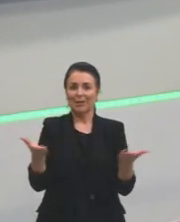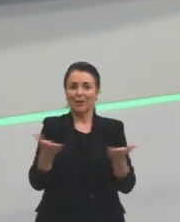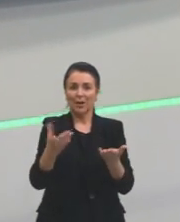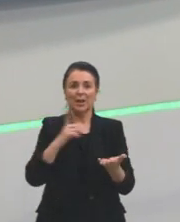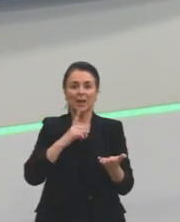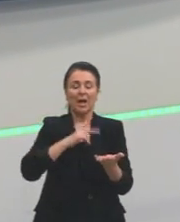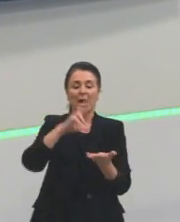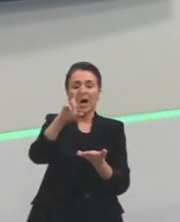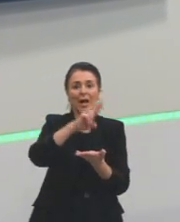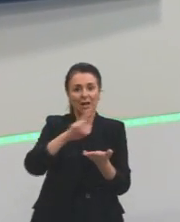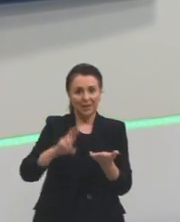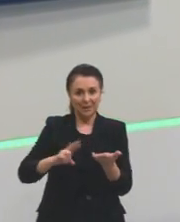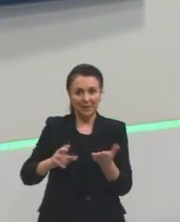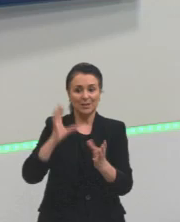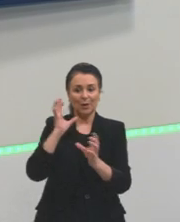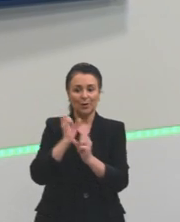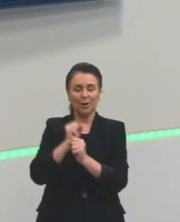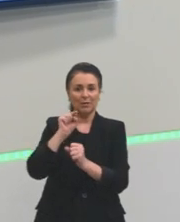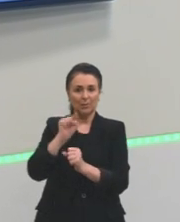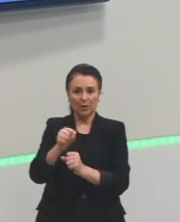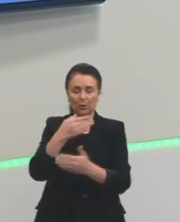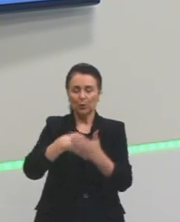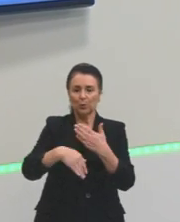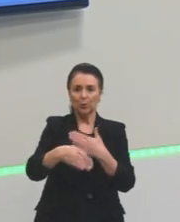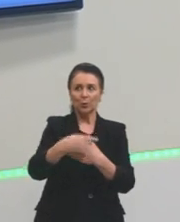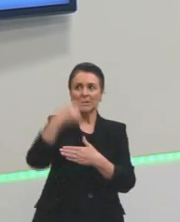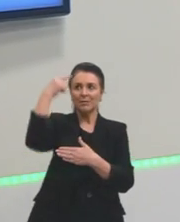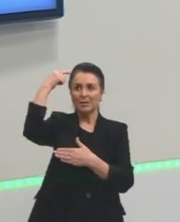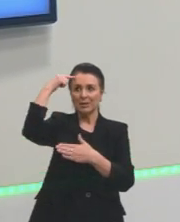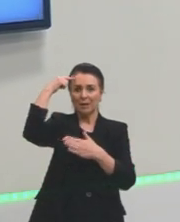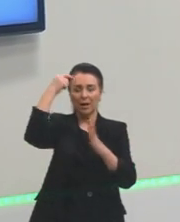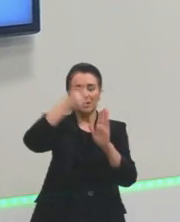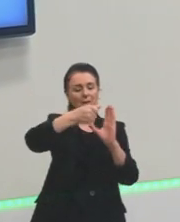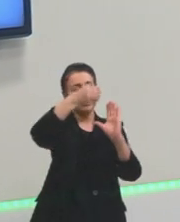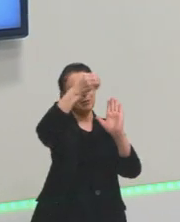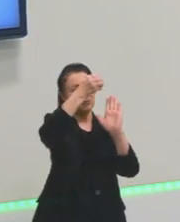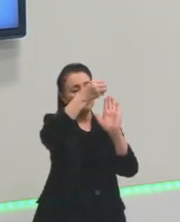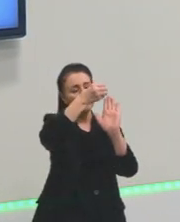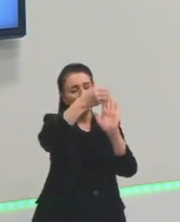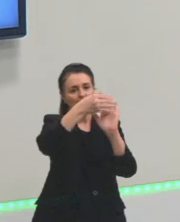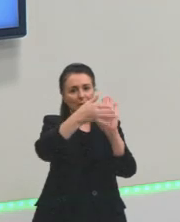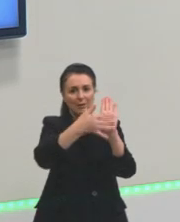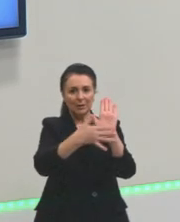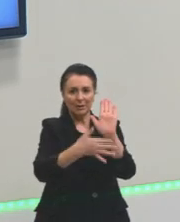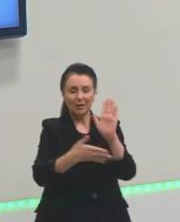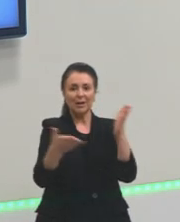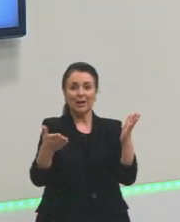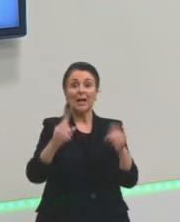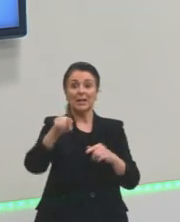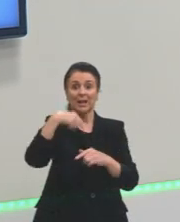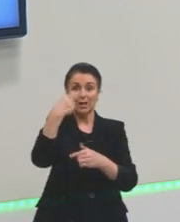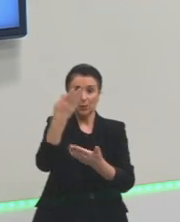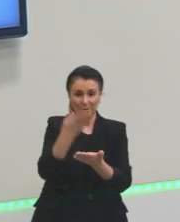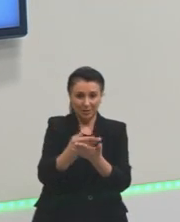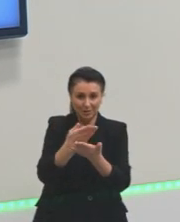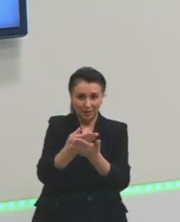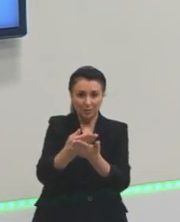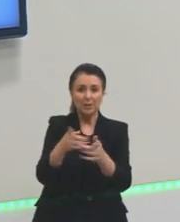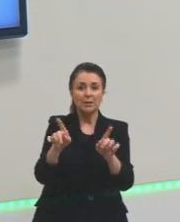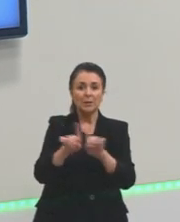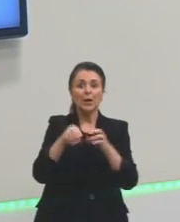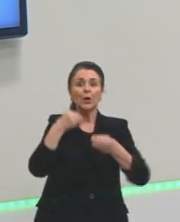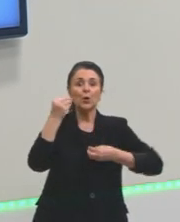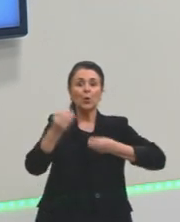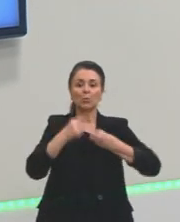essa redação nota 1.000 com todas as ideias muito bem dispostas e amarradas a gente vai ver nas aulas posteriores né